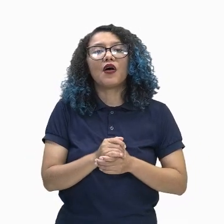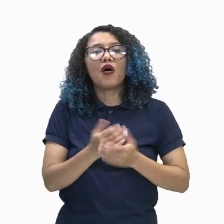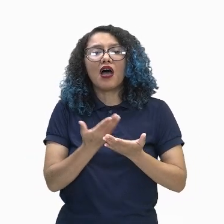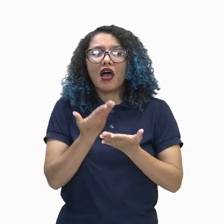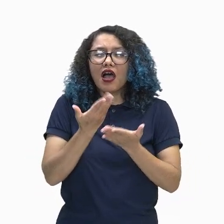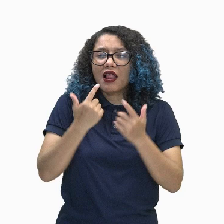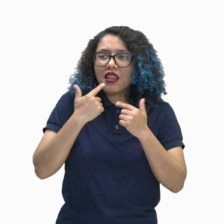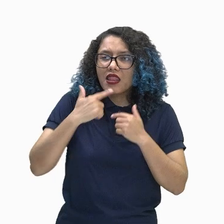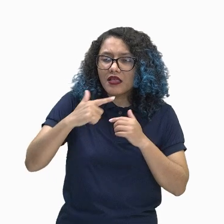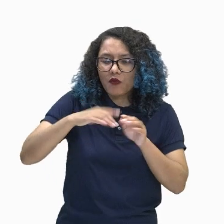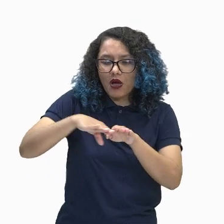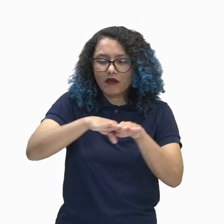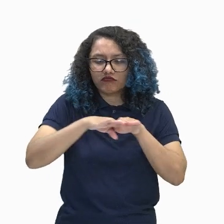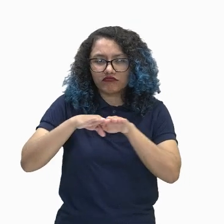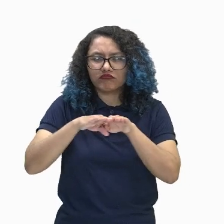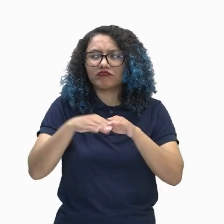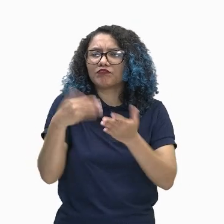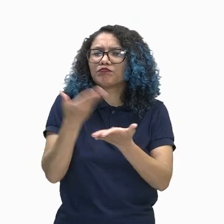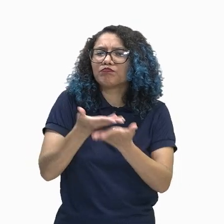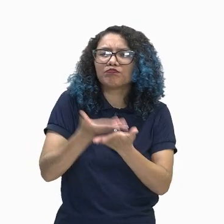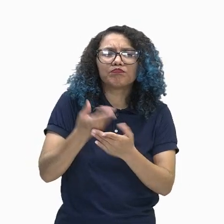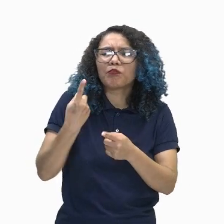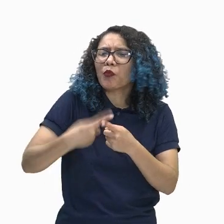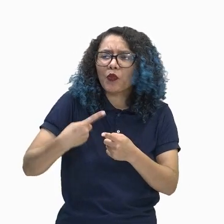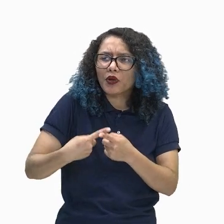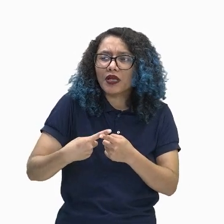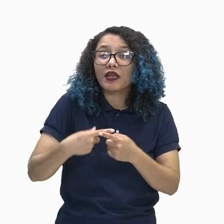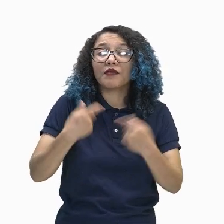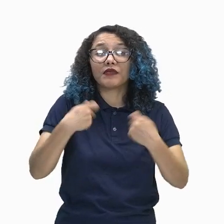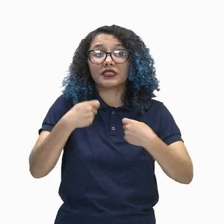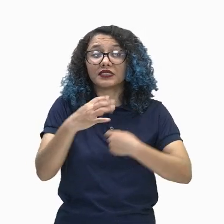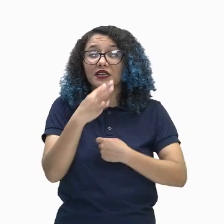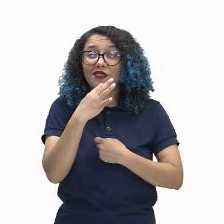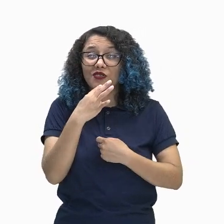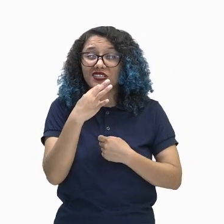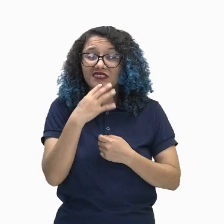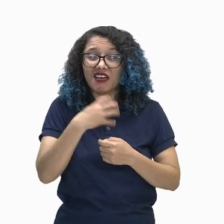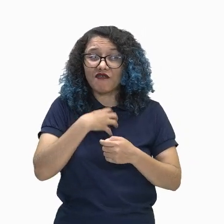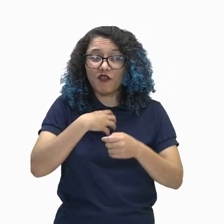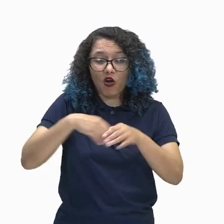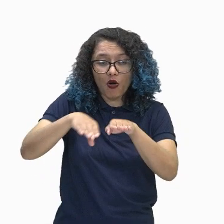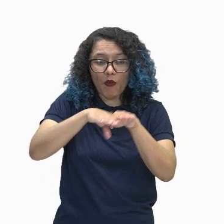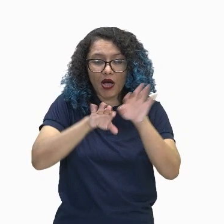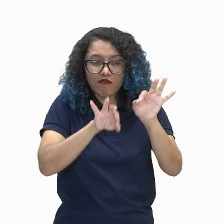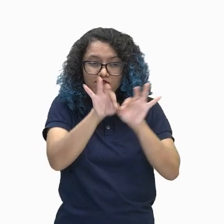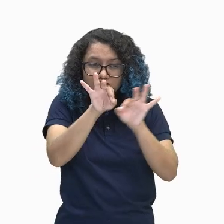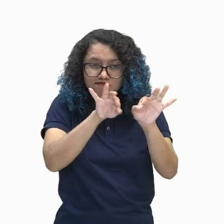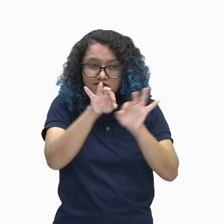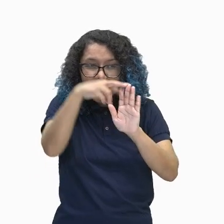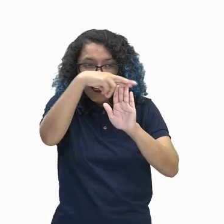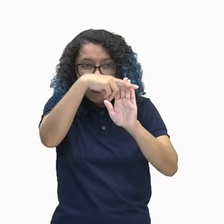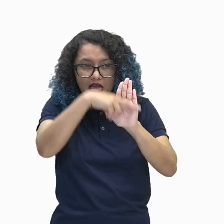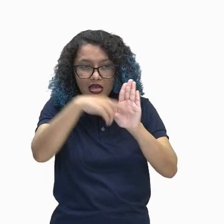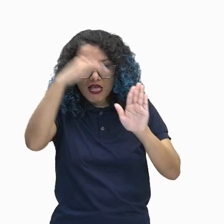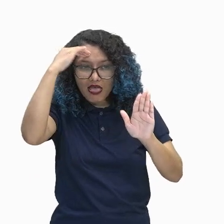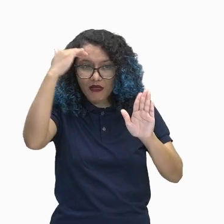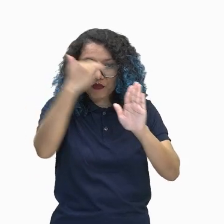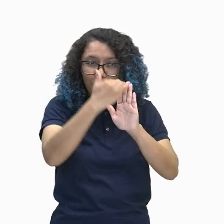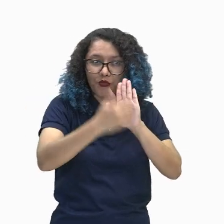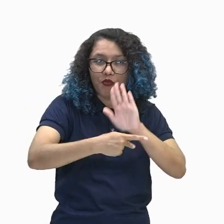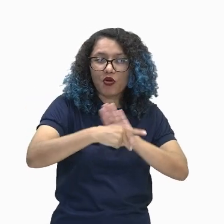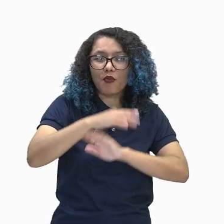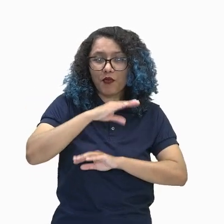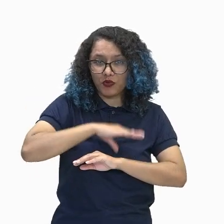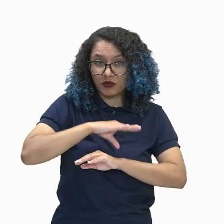Porque nós devemos conhecer a forma padronizada, organizada, normatizada da língua